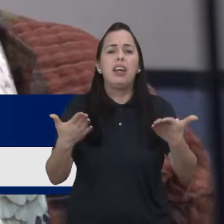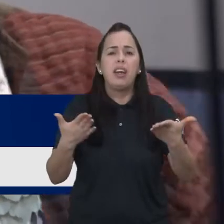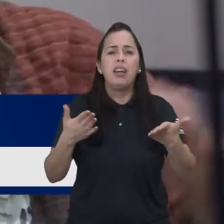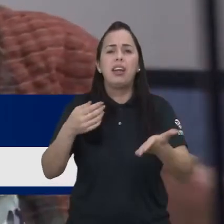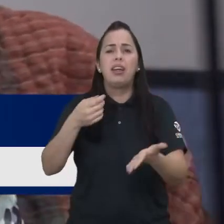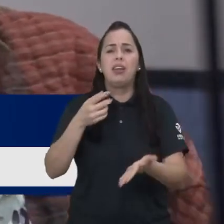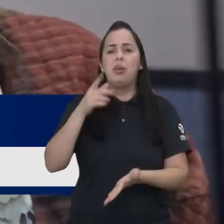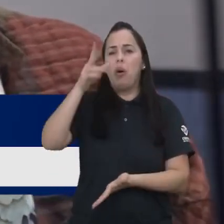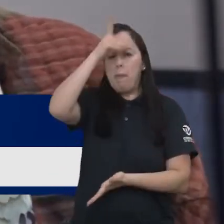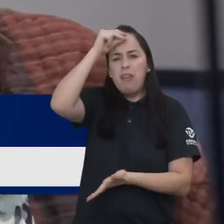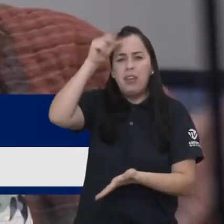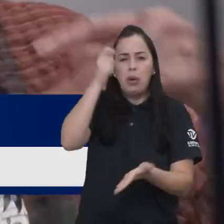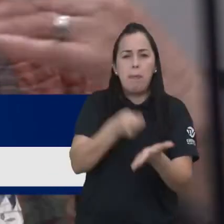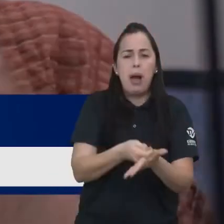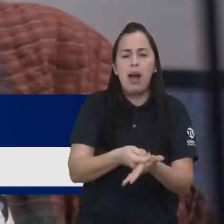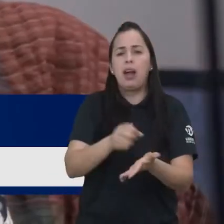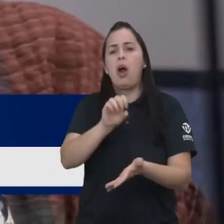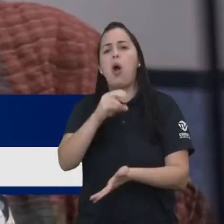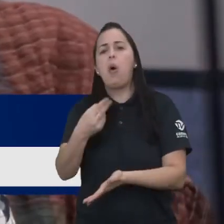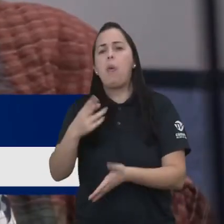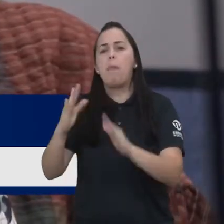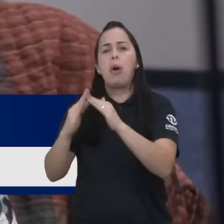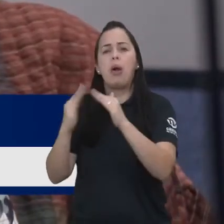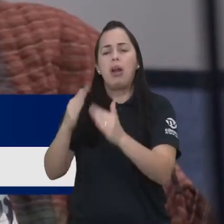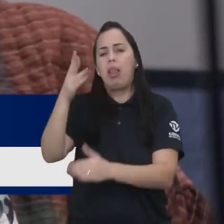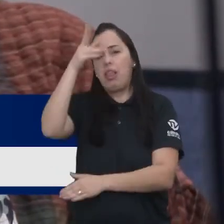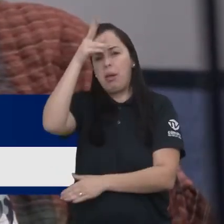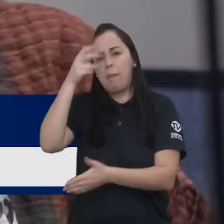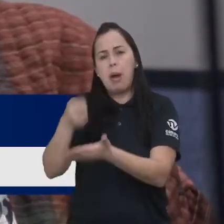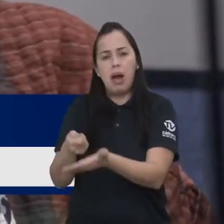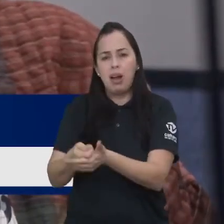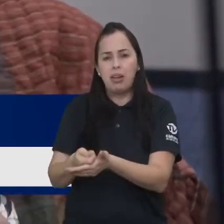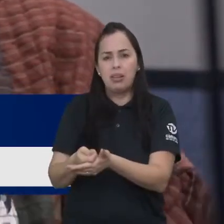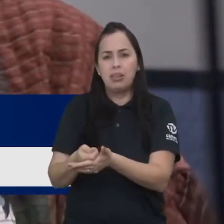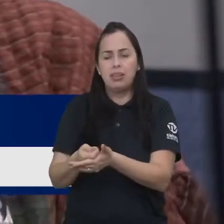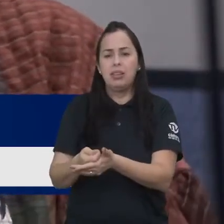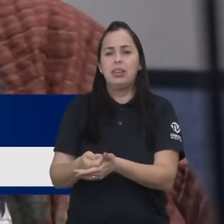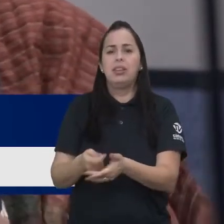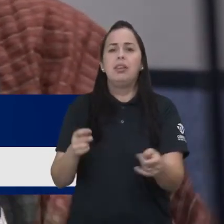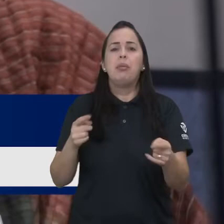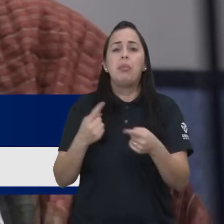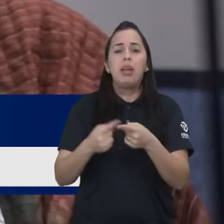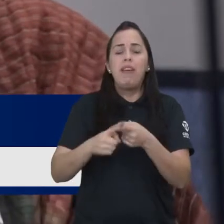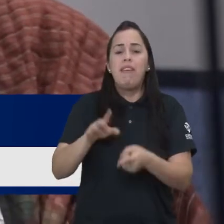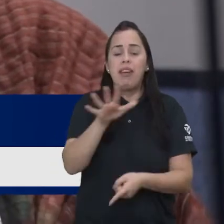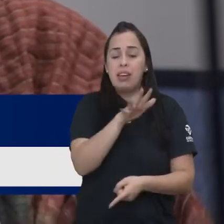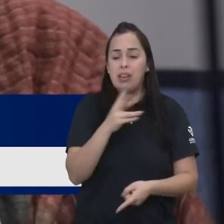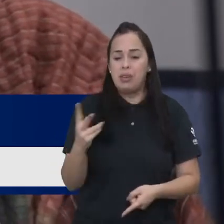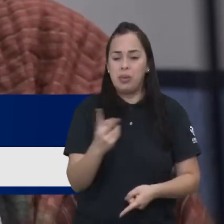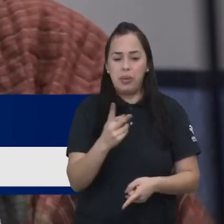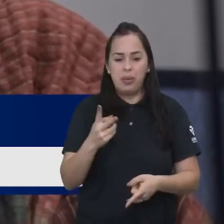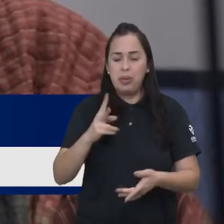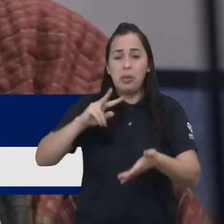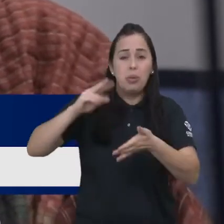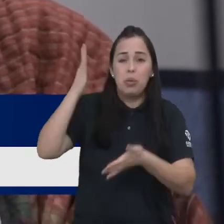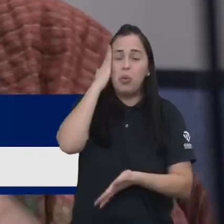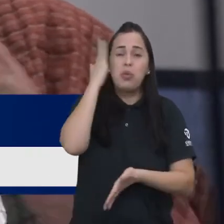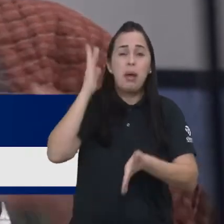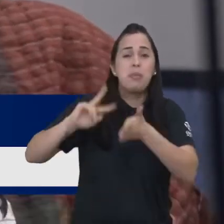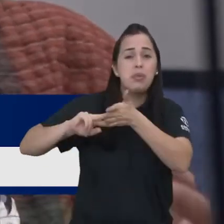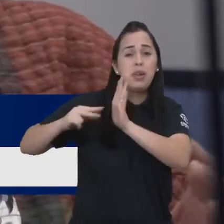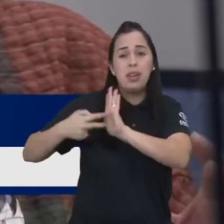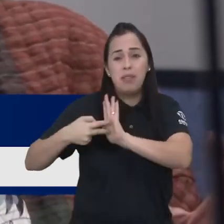paga nada e para o movimento. Aí a prefeitura está com, estipula o prazo por falta de entendimento da própria